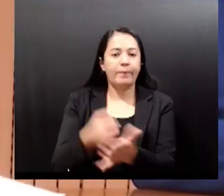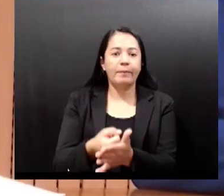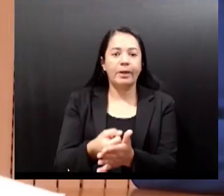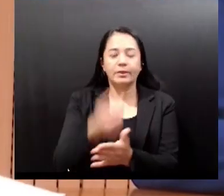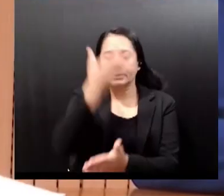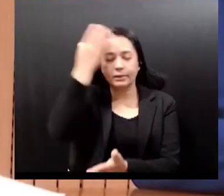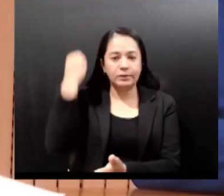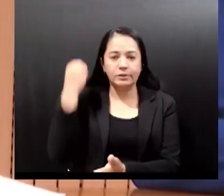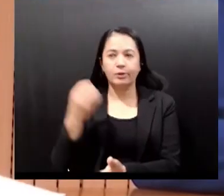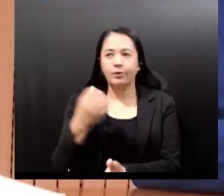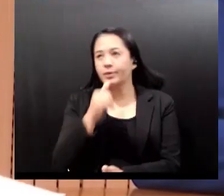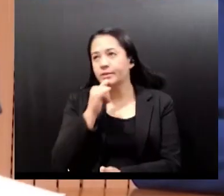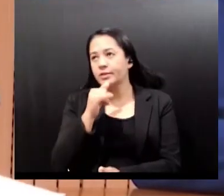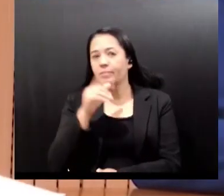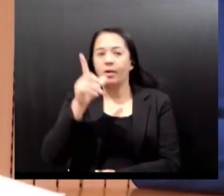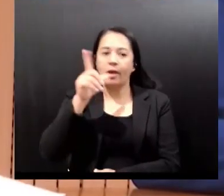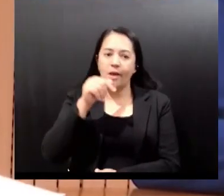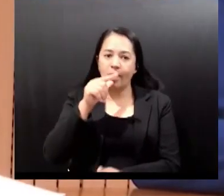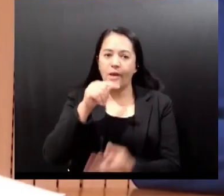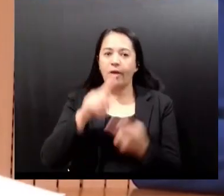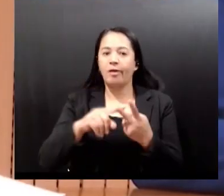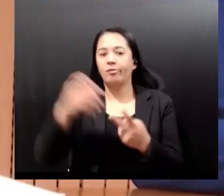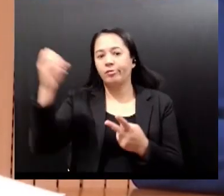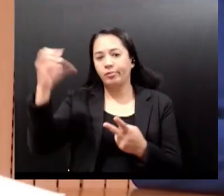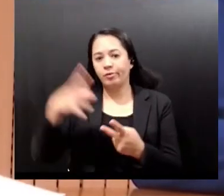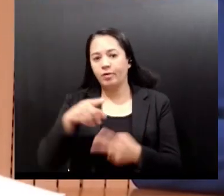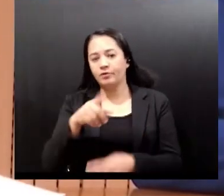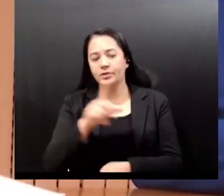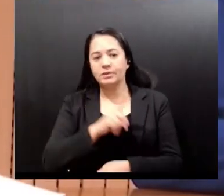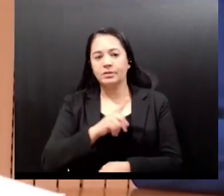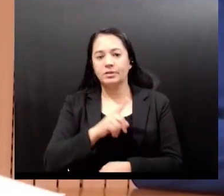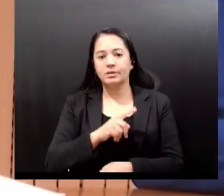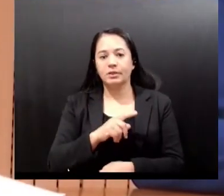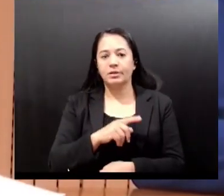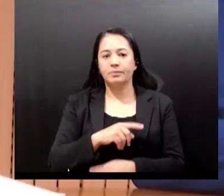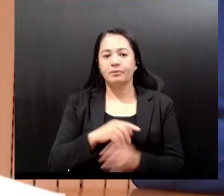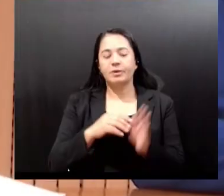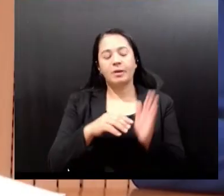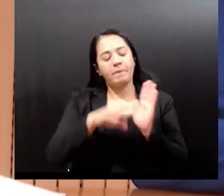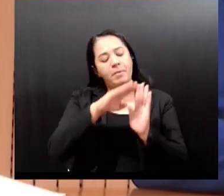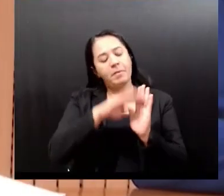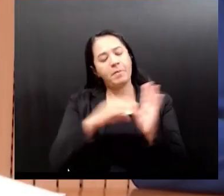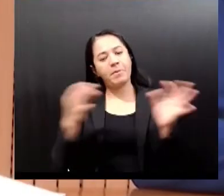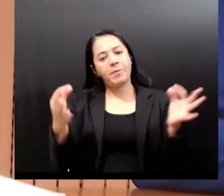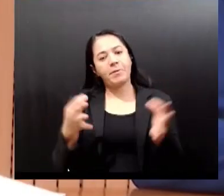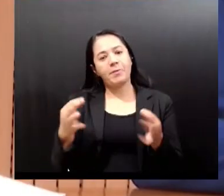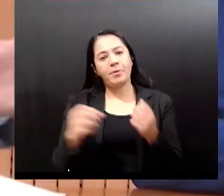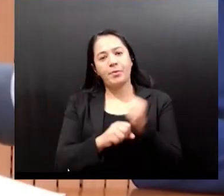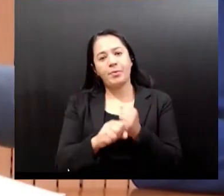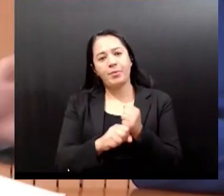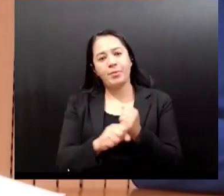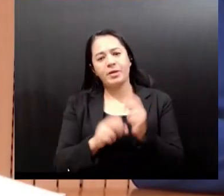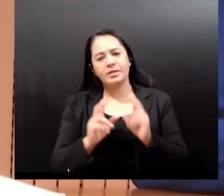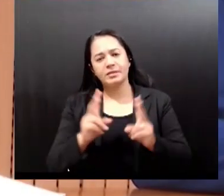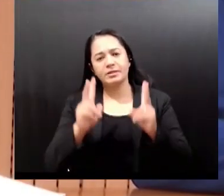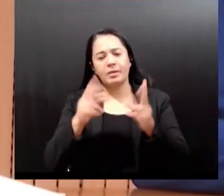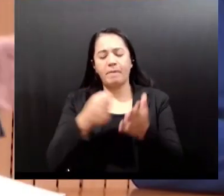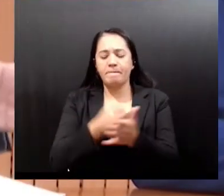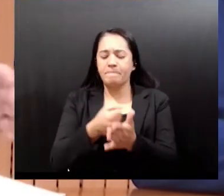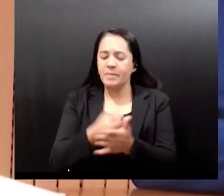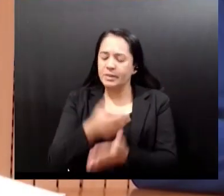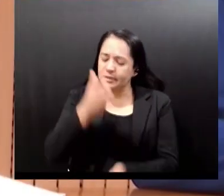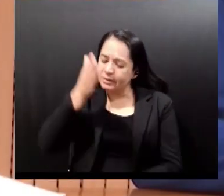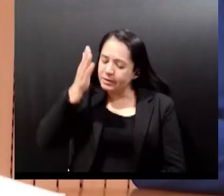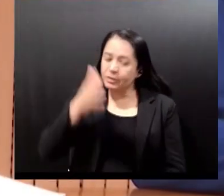vamos dizer assim, que você tem um relatório perfeito de anos, sempre pagando em dia, mas um certo dia